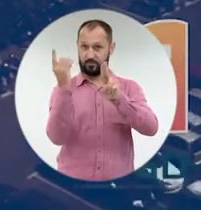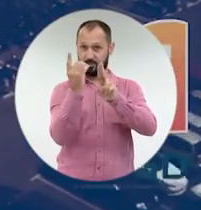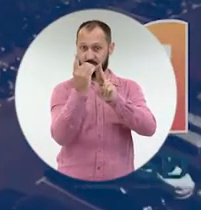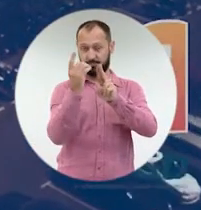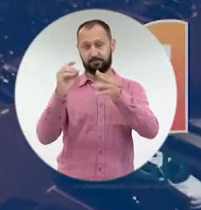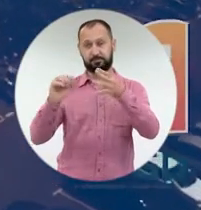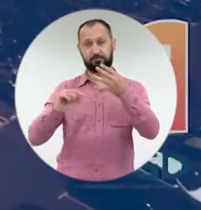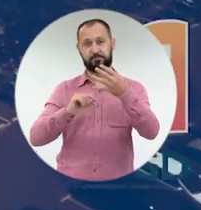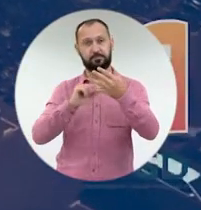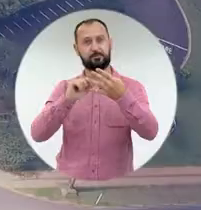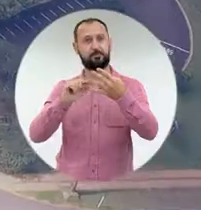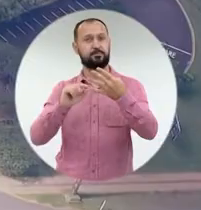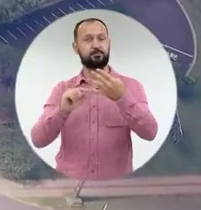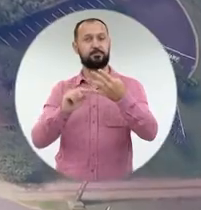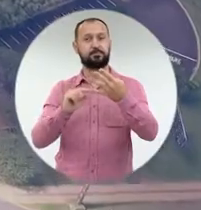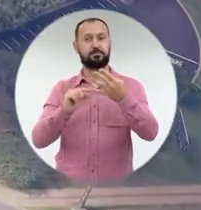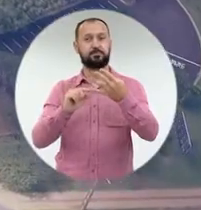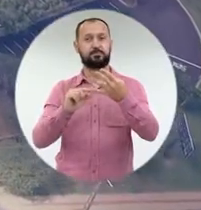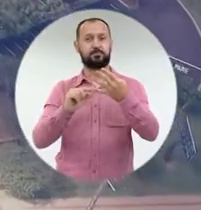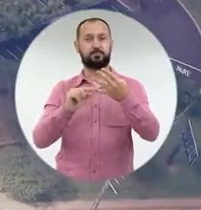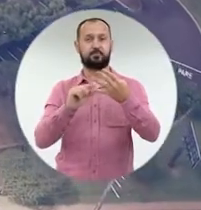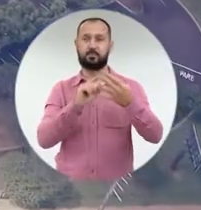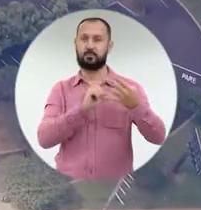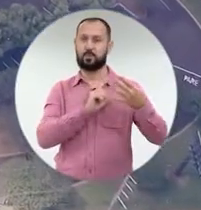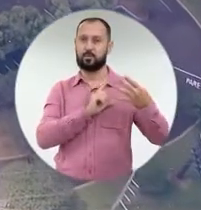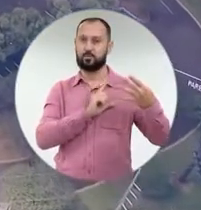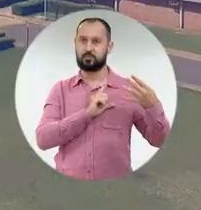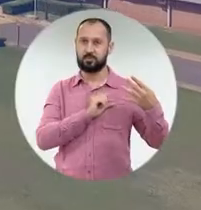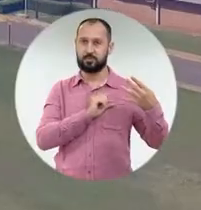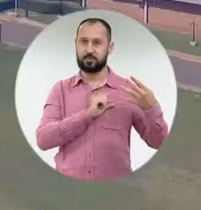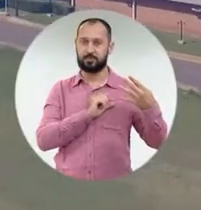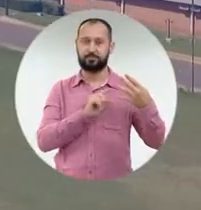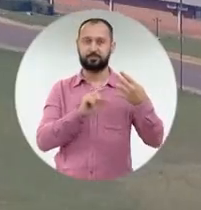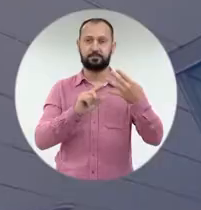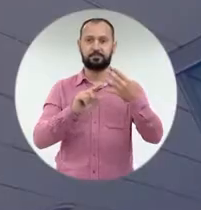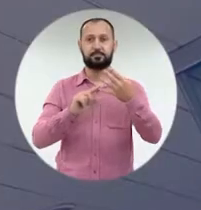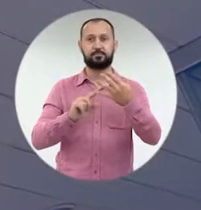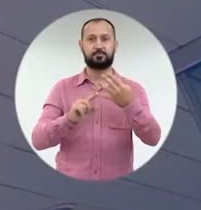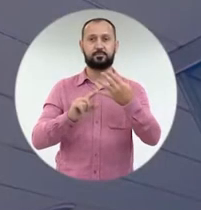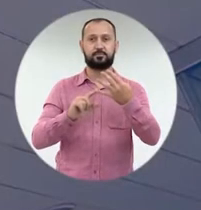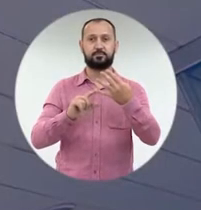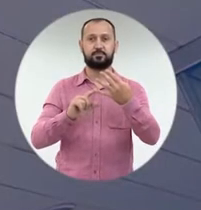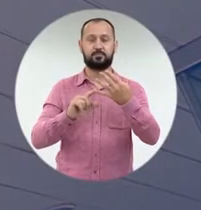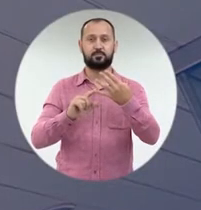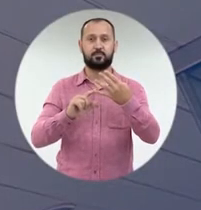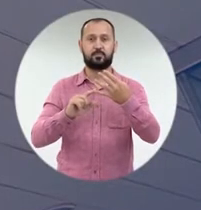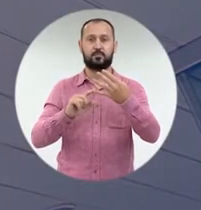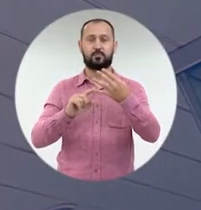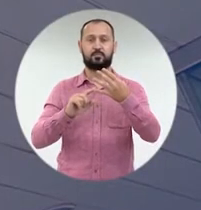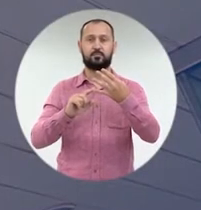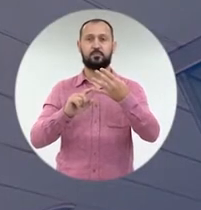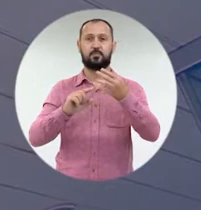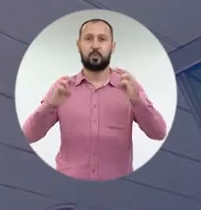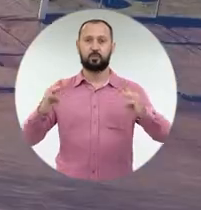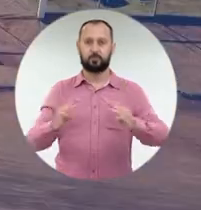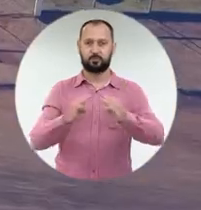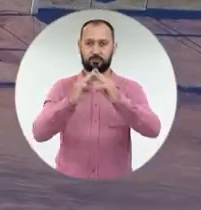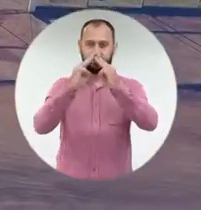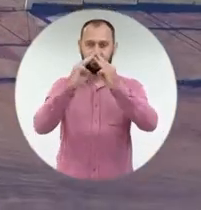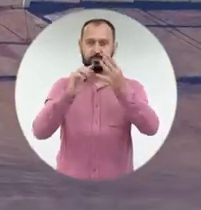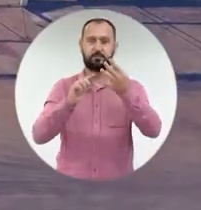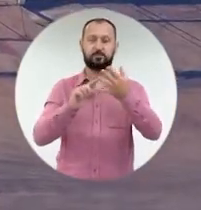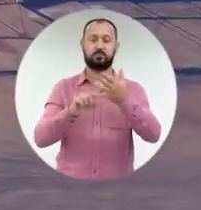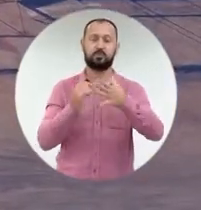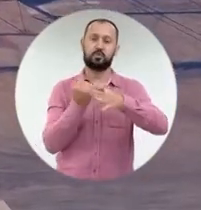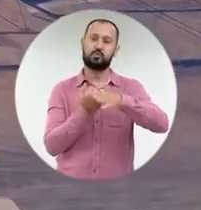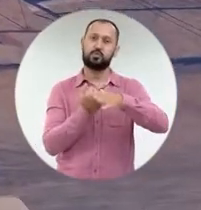a UFGD, Universidade Católica Dom Bosco, CDB, Universidade Uniderp Anhanguera e